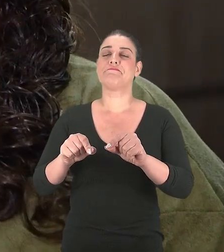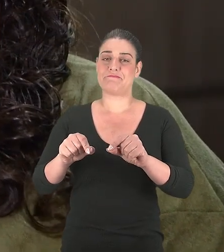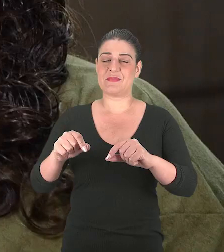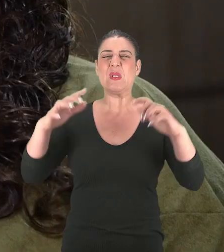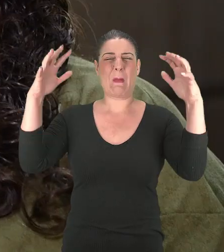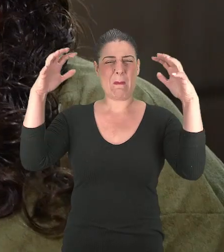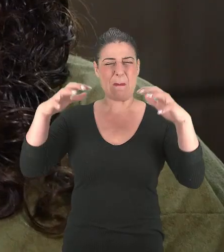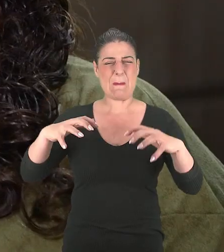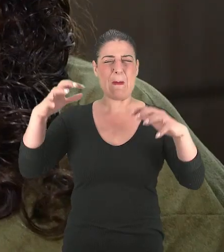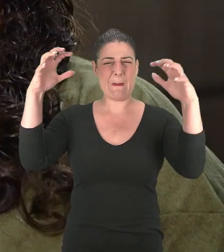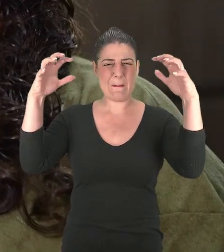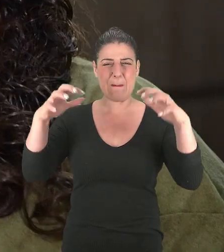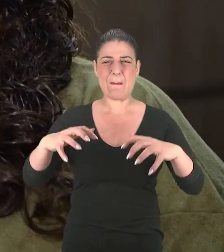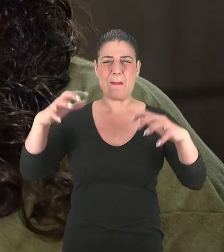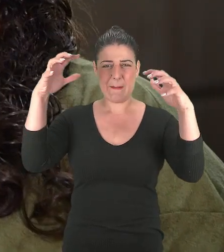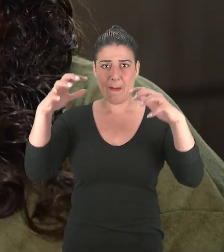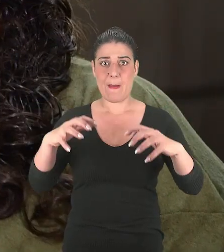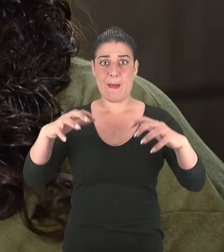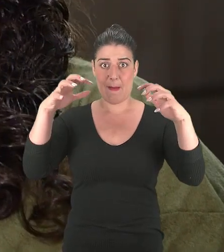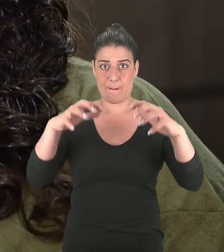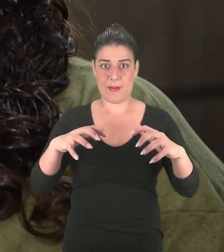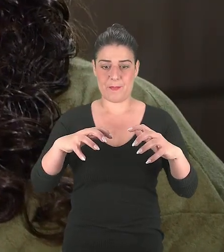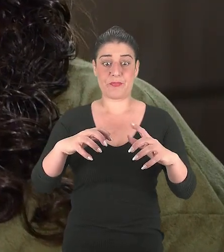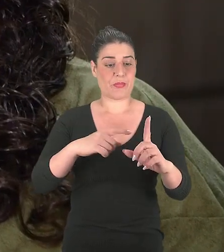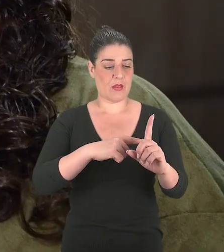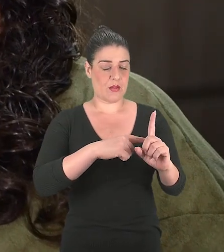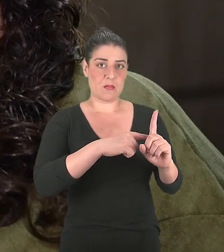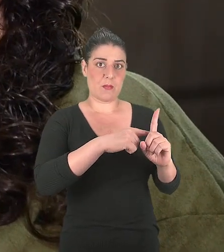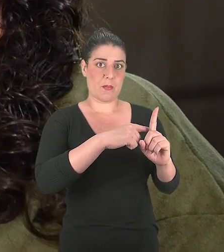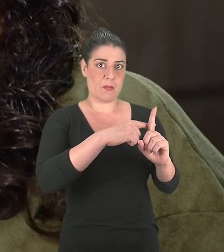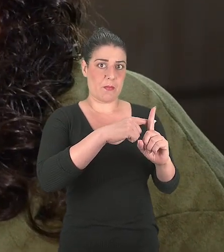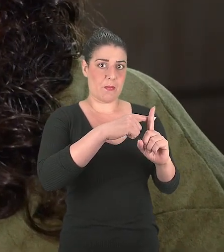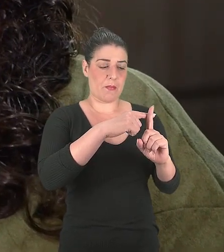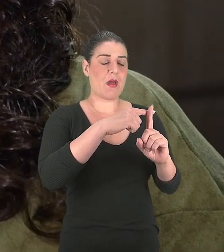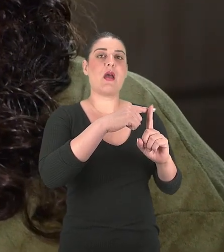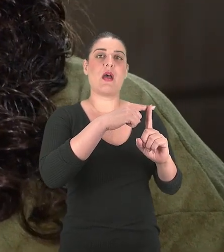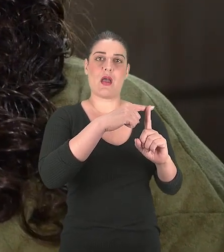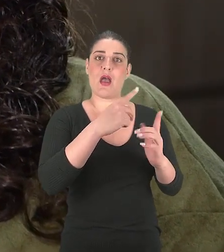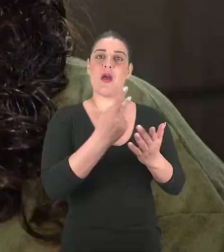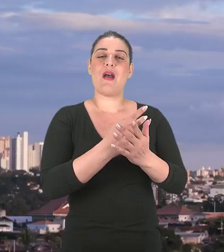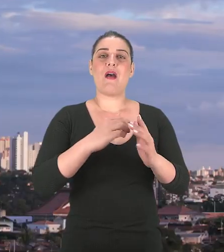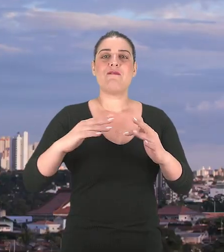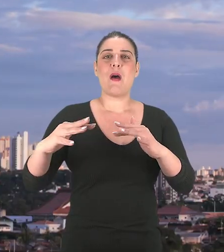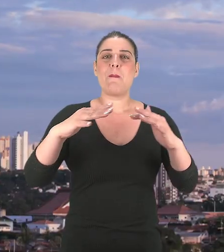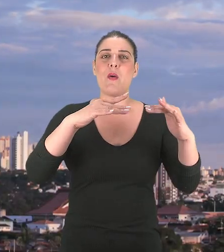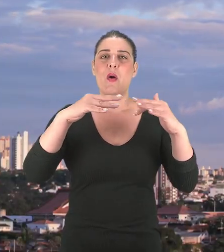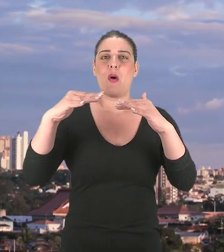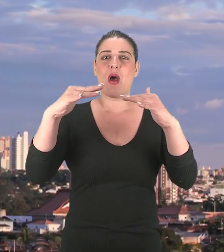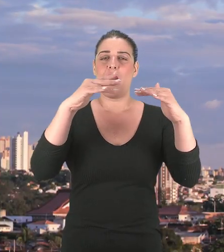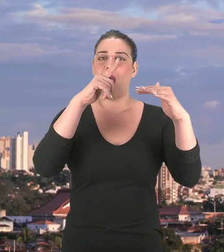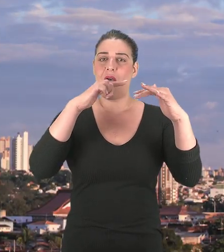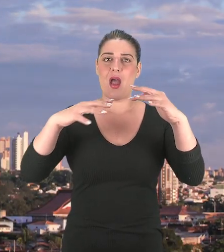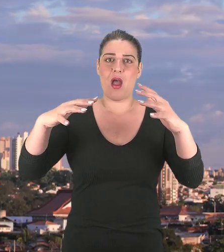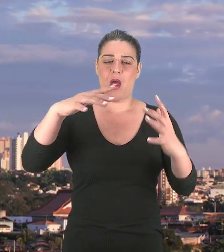chuvas intensas, por exemplo. Quando a gente tem a temperatura aumentada, a gente vai ter mais vapor d'água na atmosfera, o